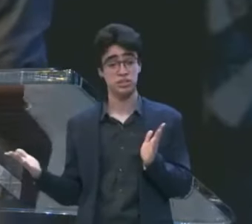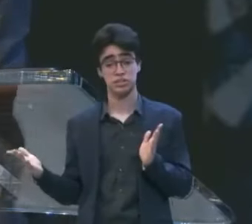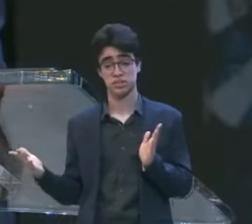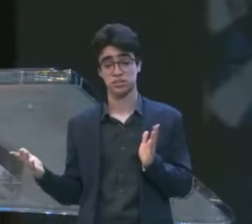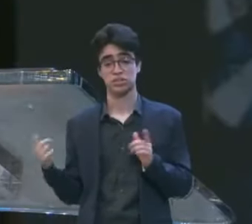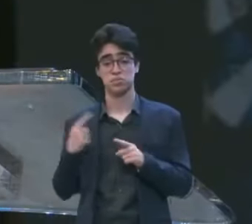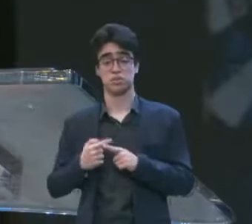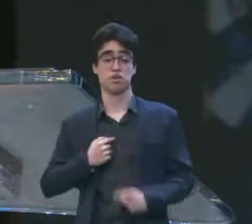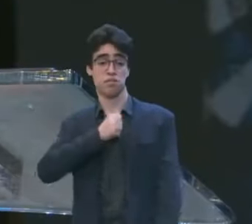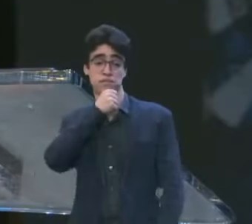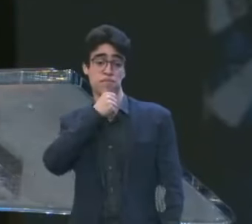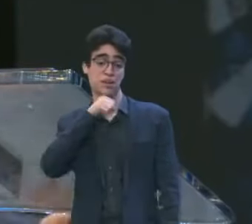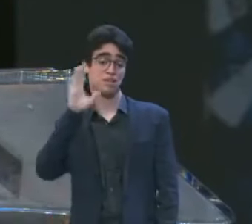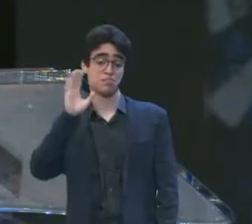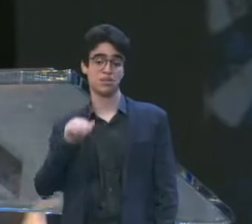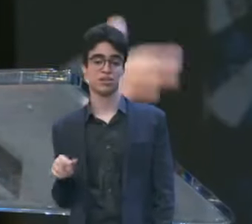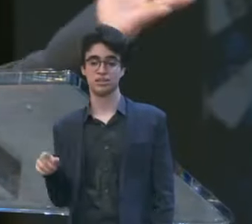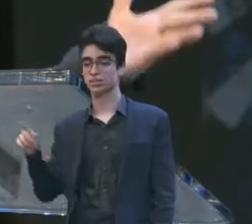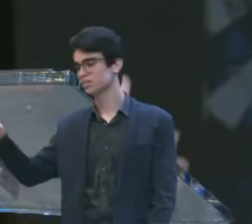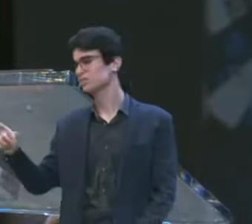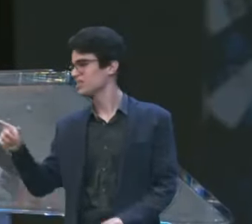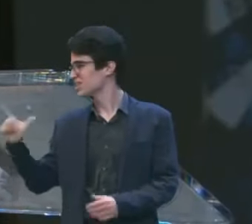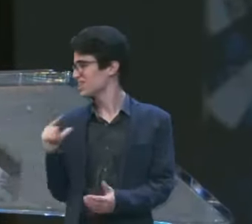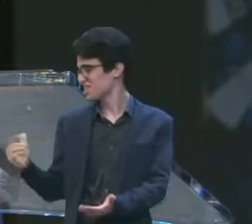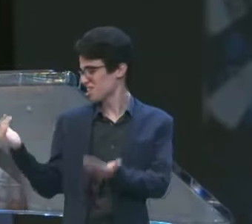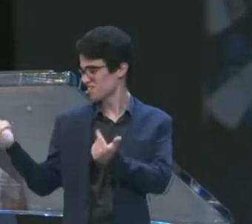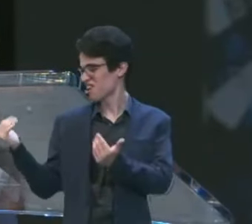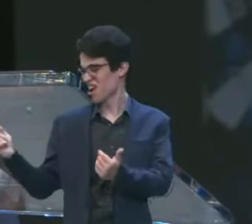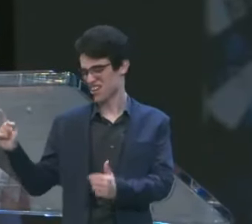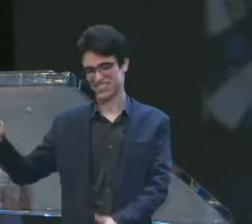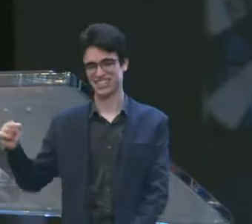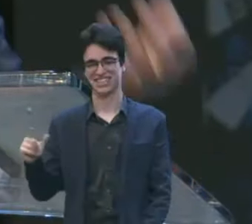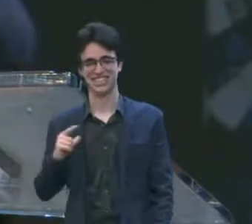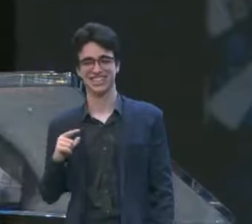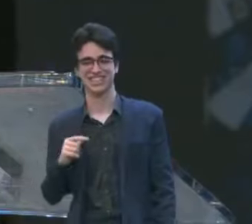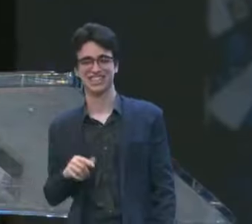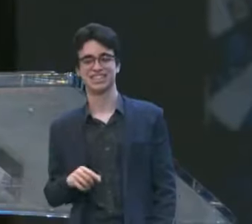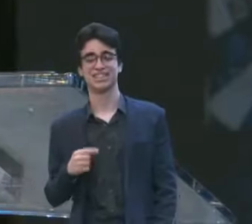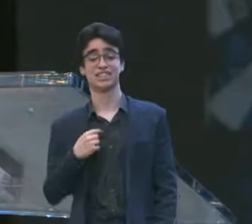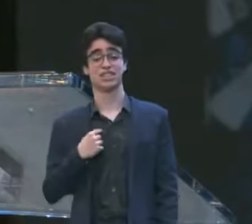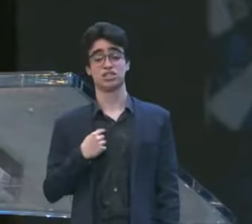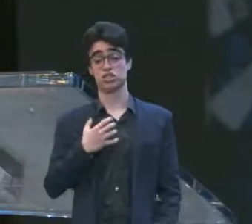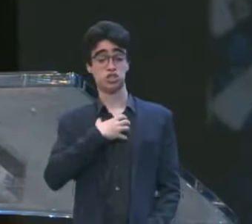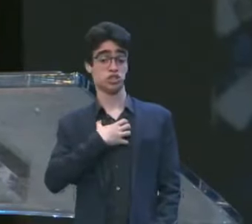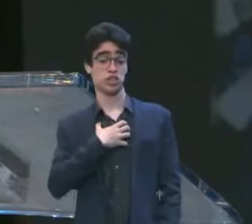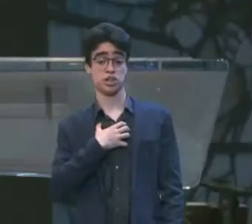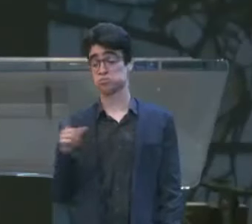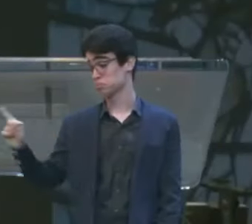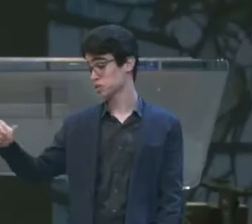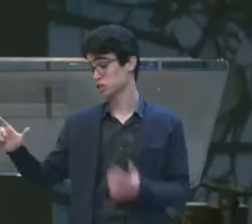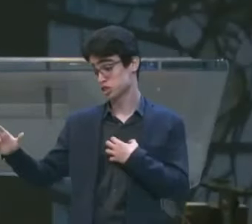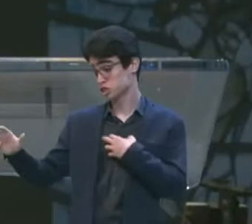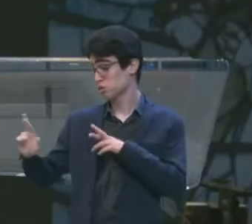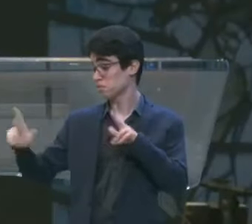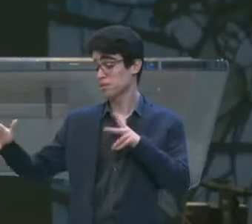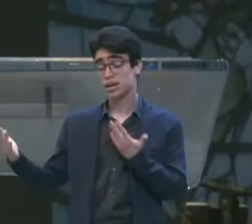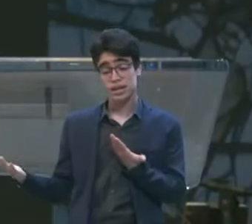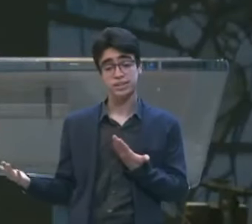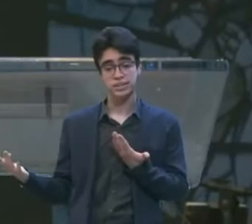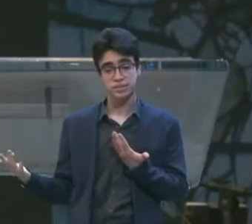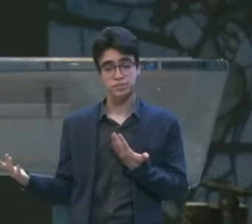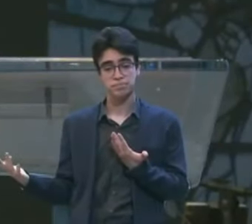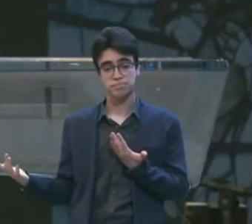Pode, eu sou mais velho, eu envelheci, ele ainda não, ainda está garotão. Eu tenho uma personalidade, ele tem outra.